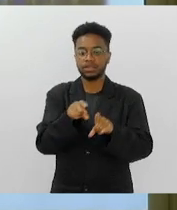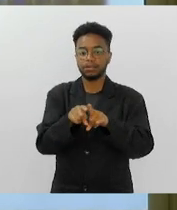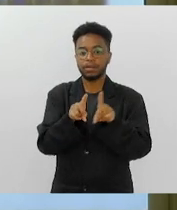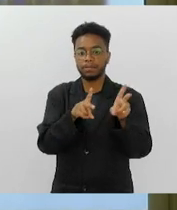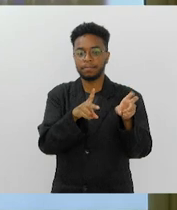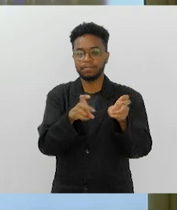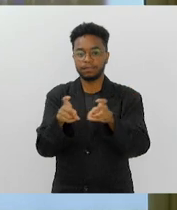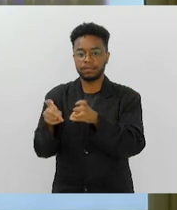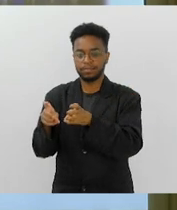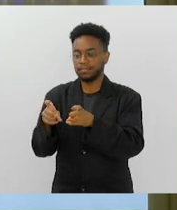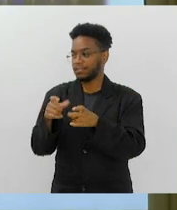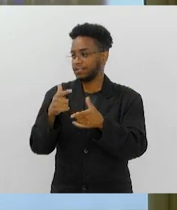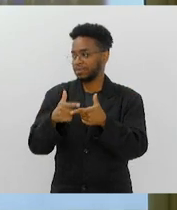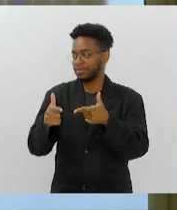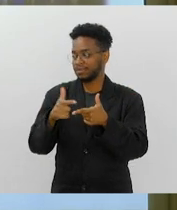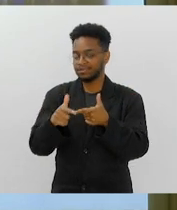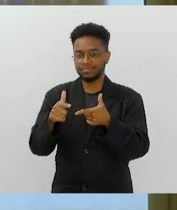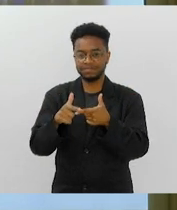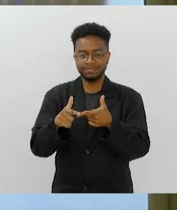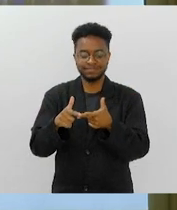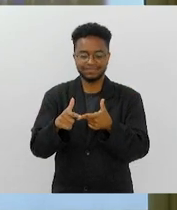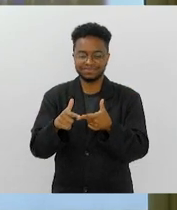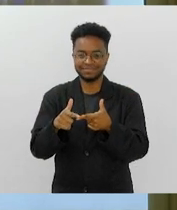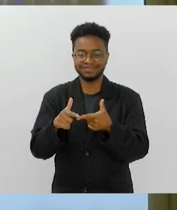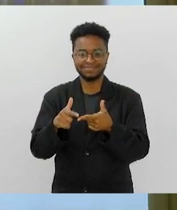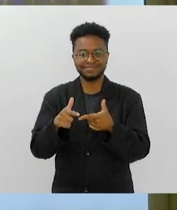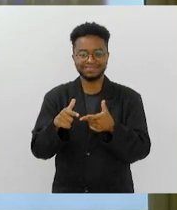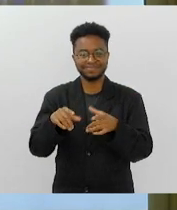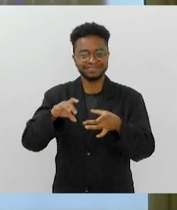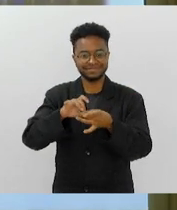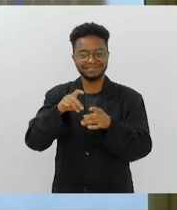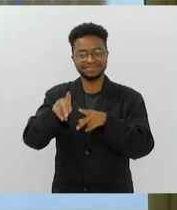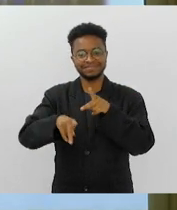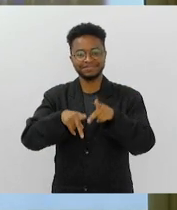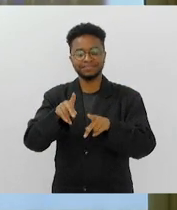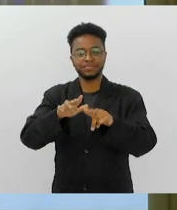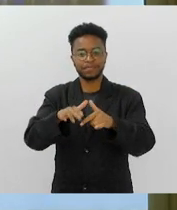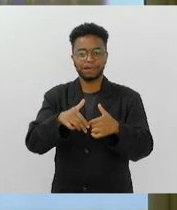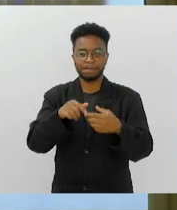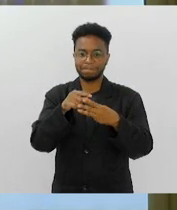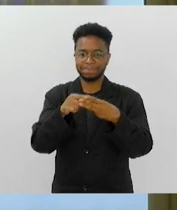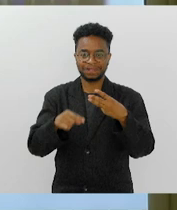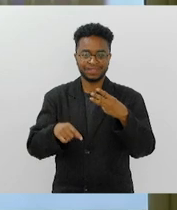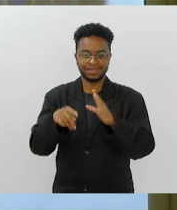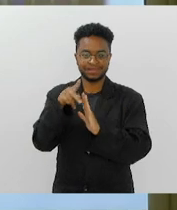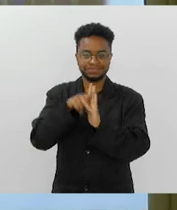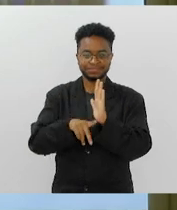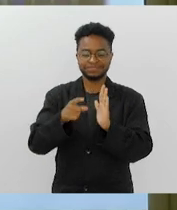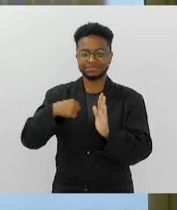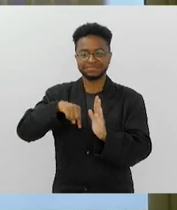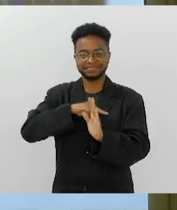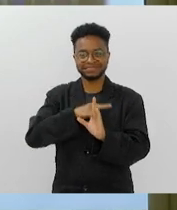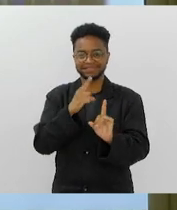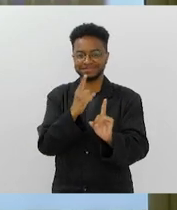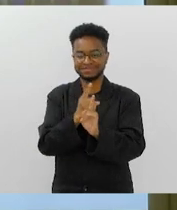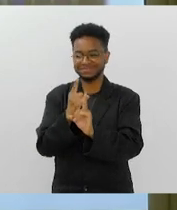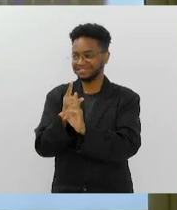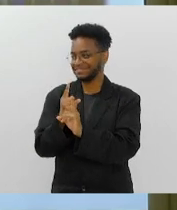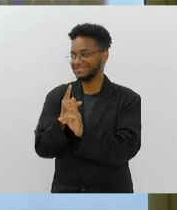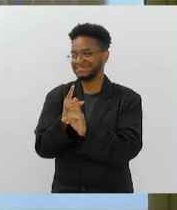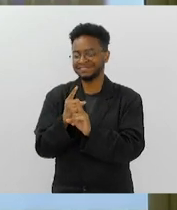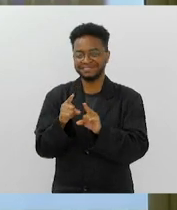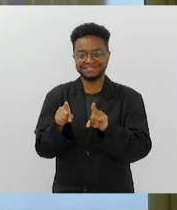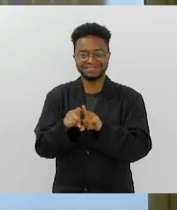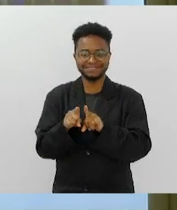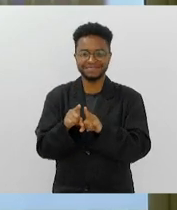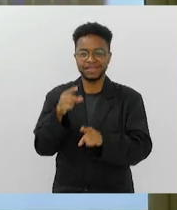fazer o mapeamento da situação através desses 3 projetos, nós identificamos que também não dava para ficar